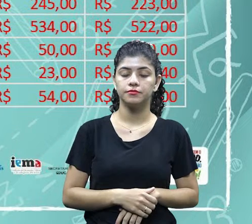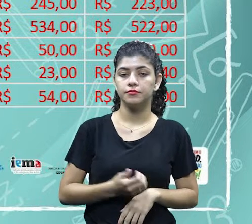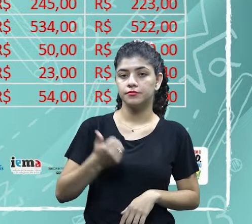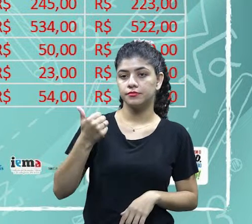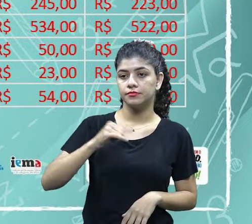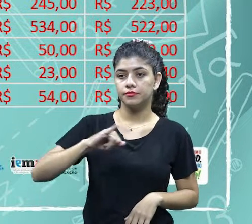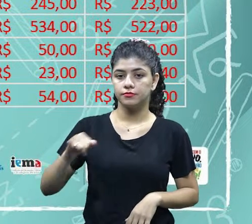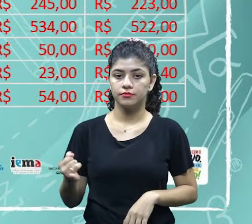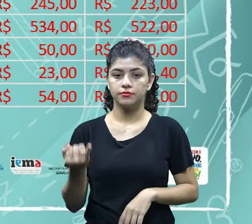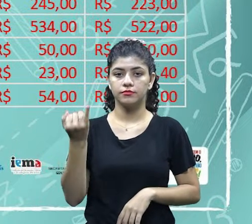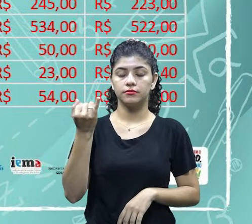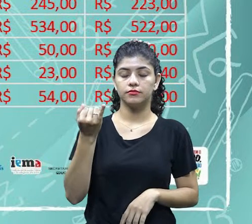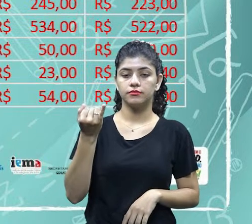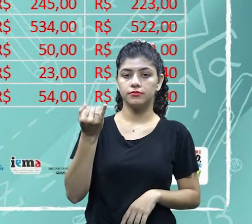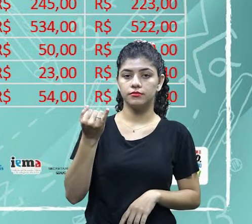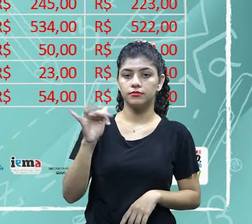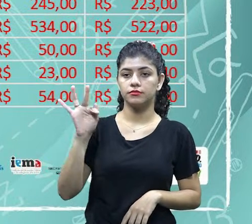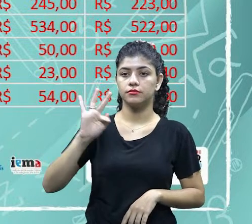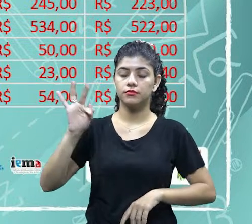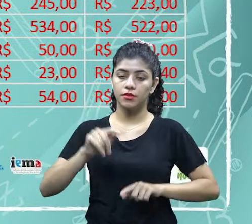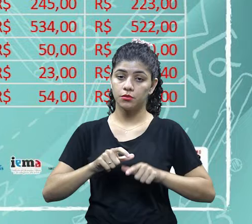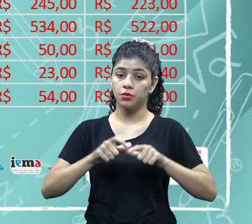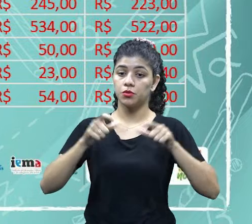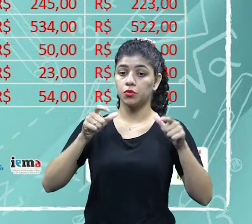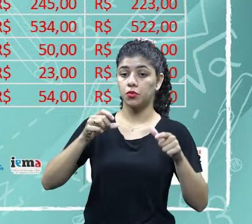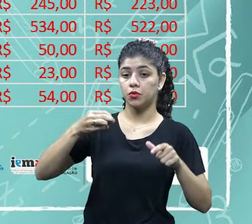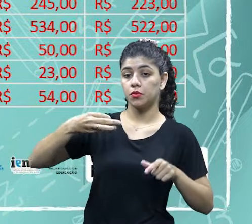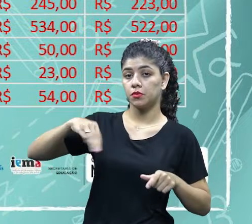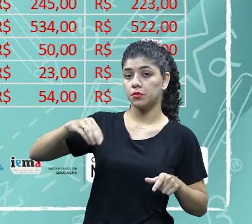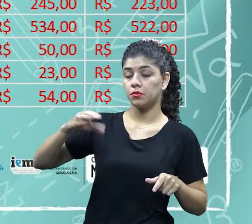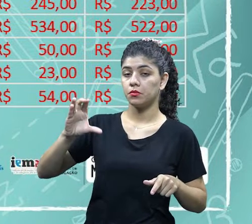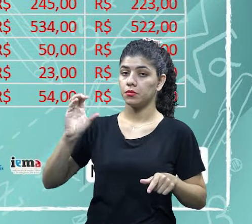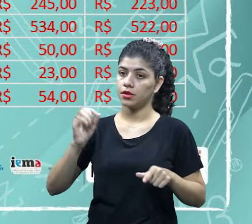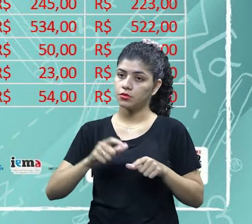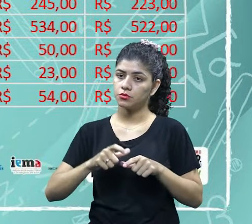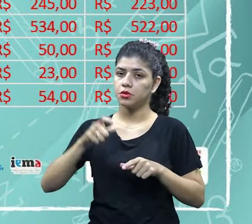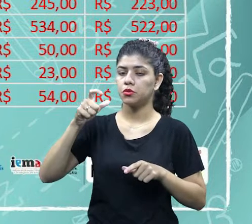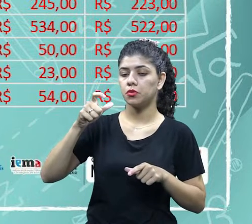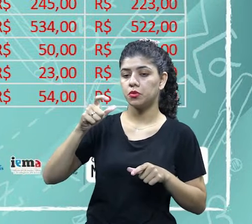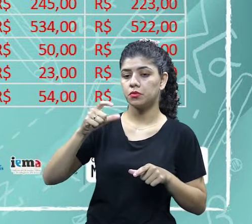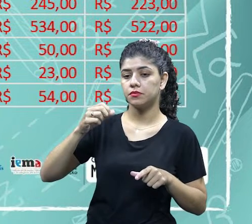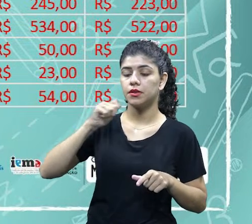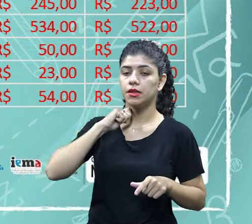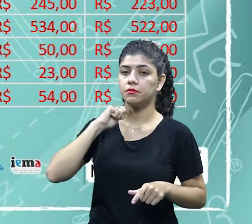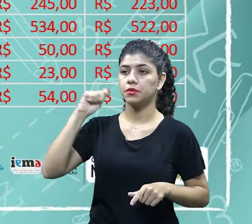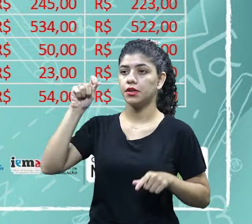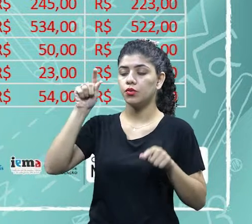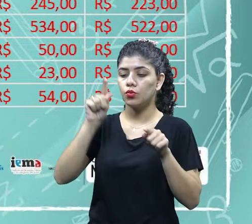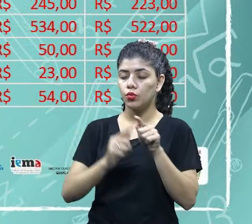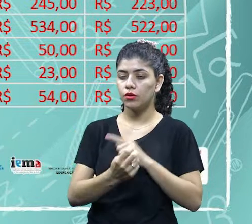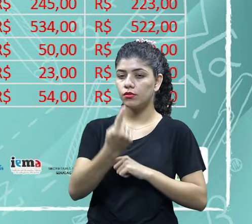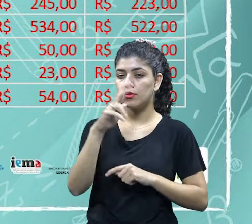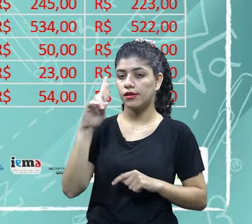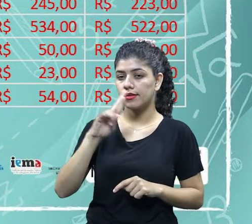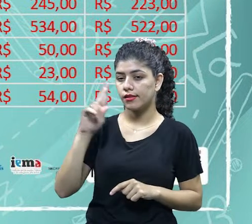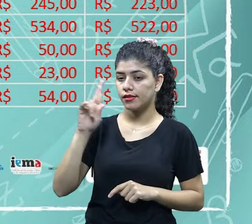janeiro, fevereiro aumentou um pouco, março aumentou mais um pouquinho, abril caiu R$1, era 215 em março,